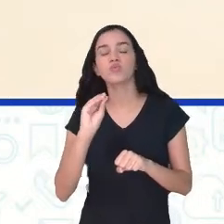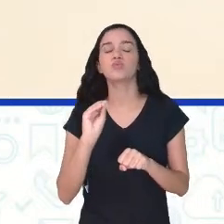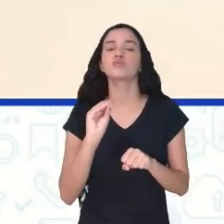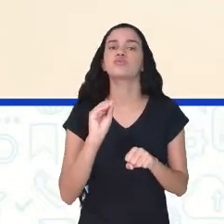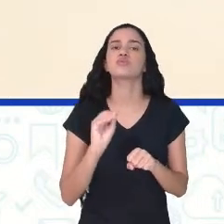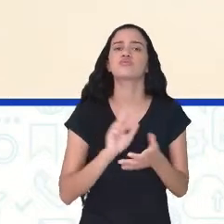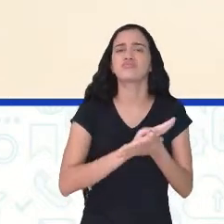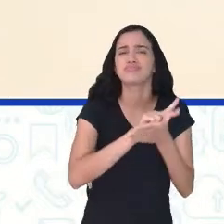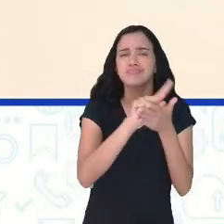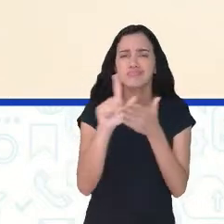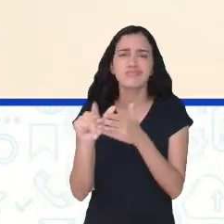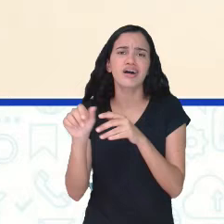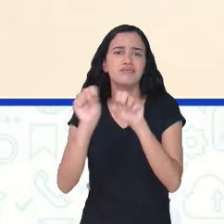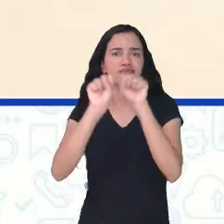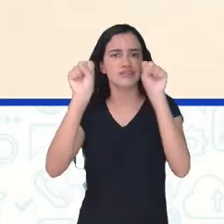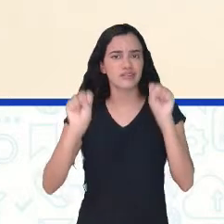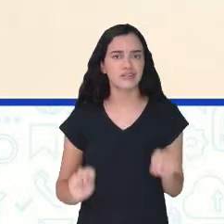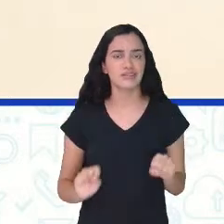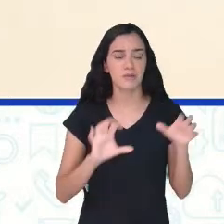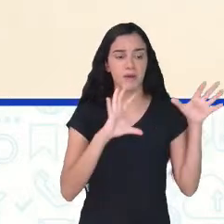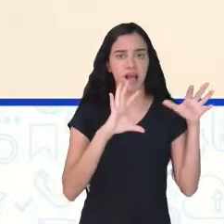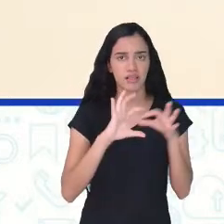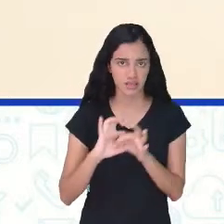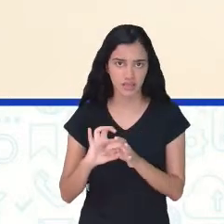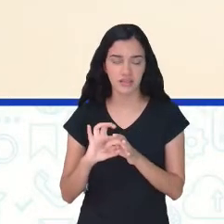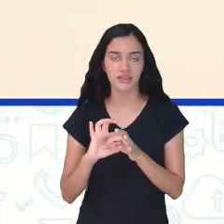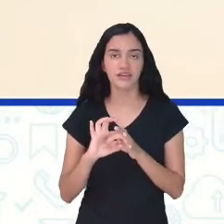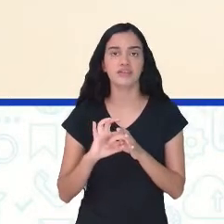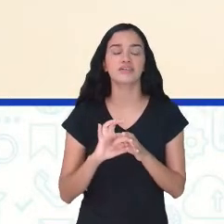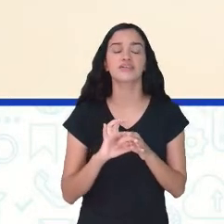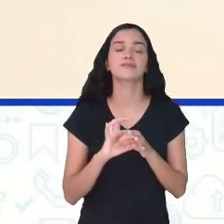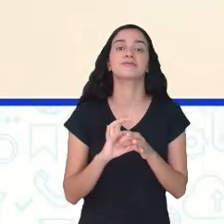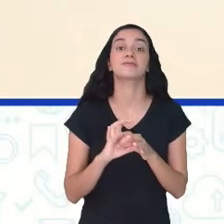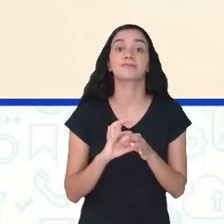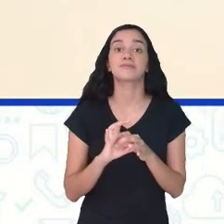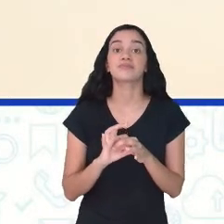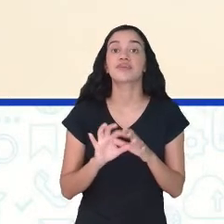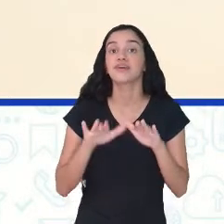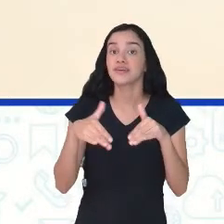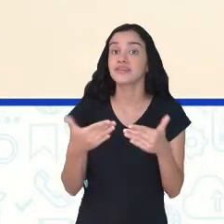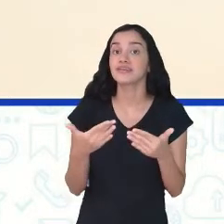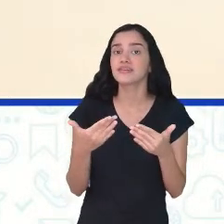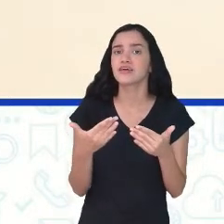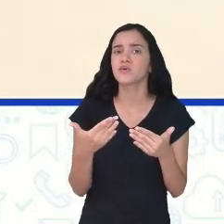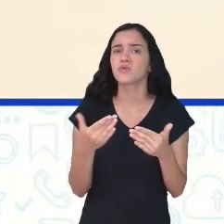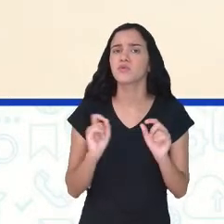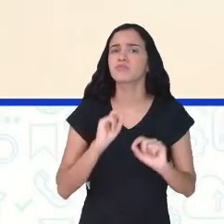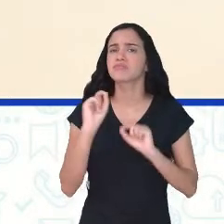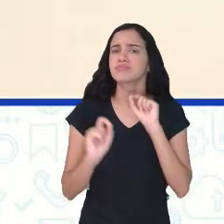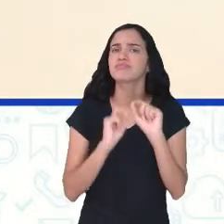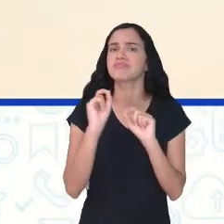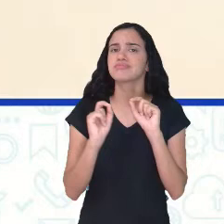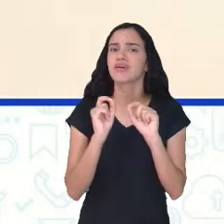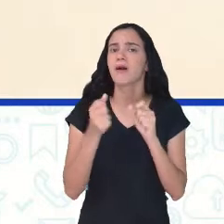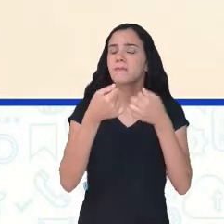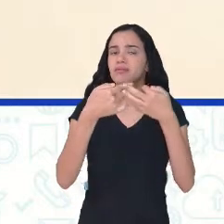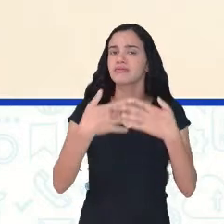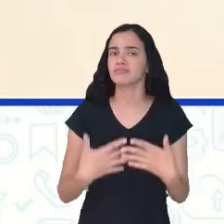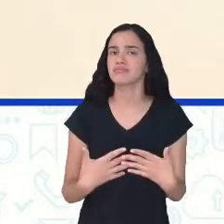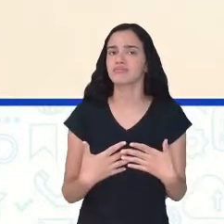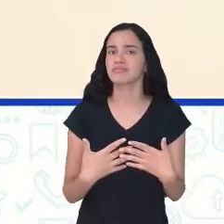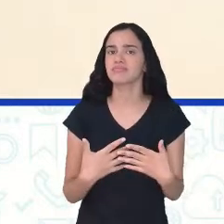vários sistemas interligados, funcionando, formam o nosso corpo. Então, o que é que nós temos para